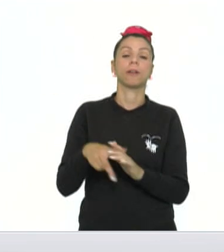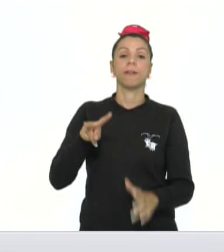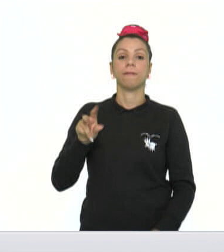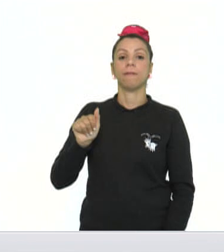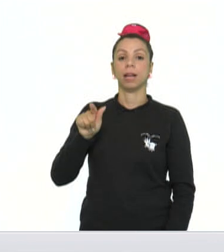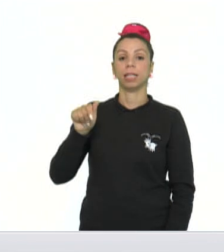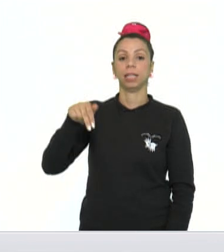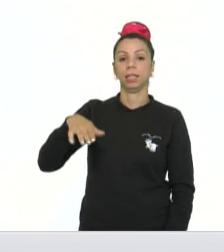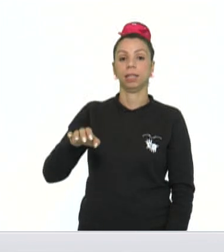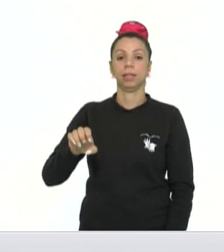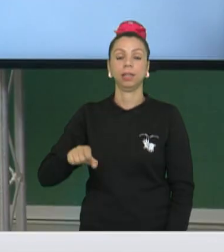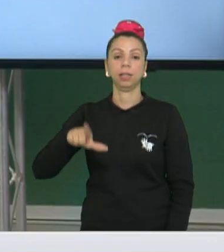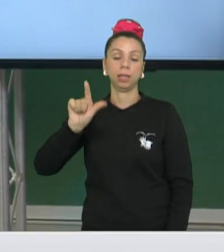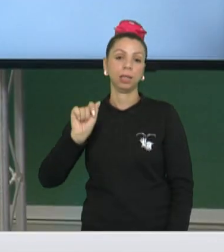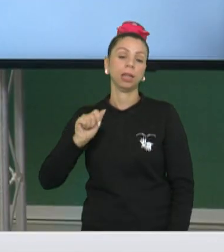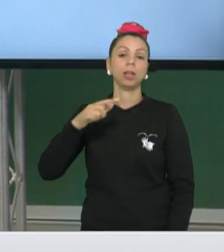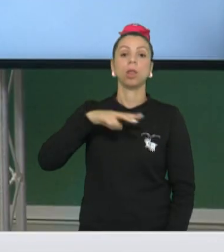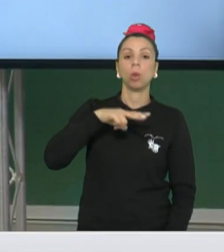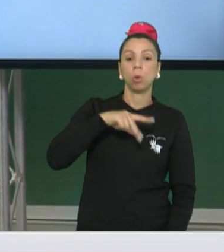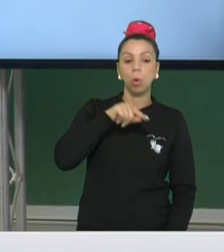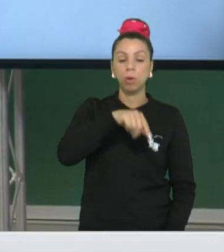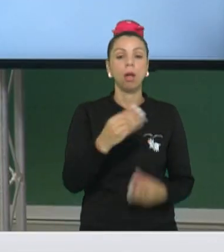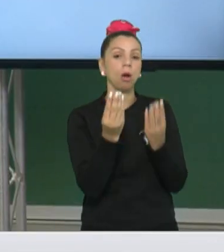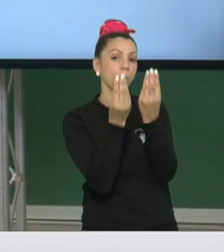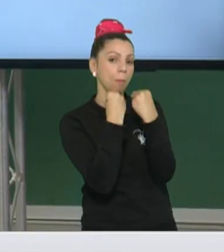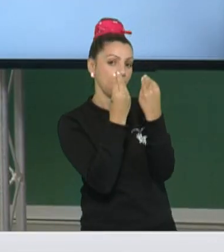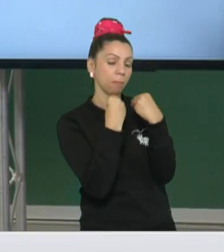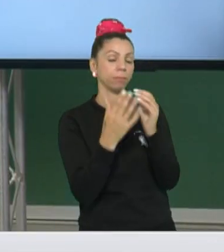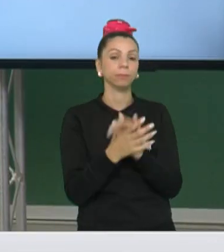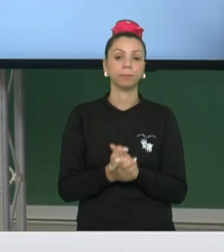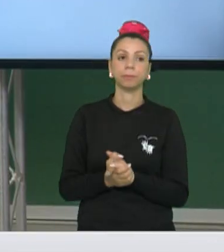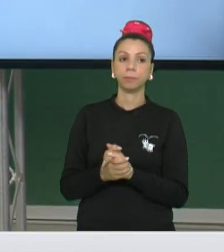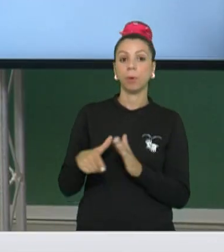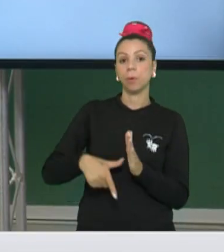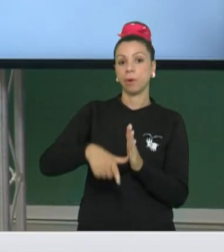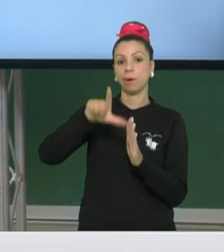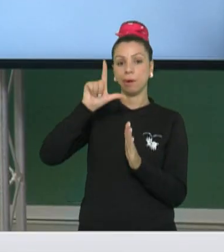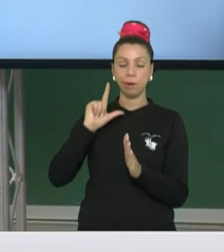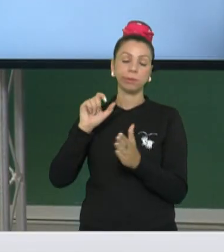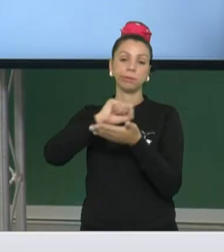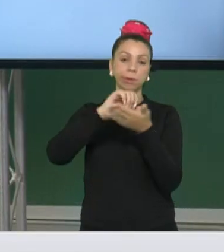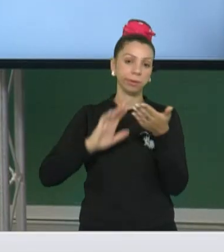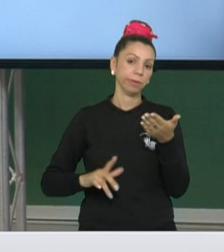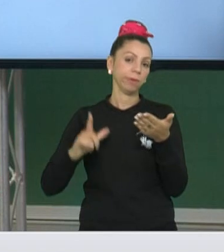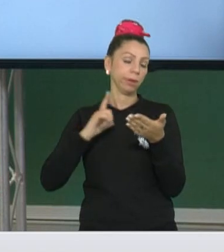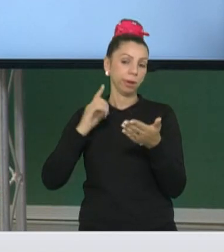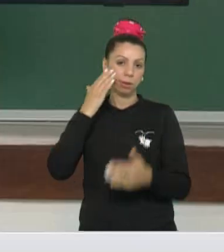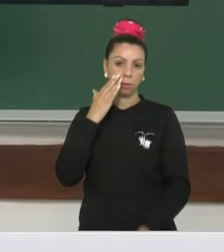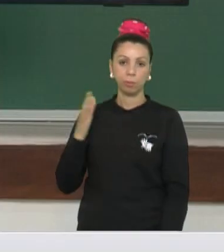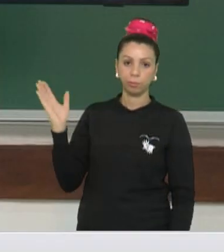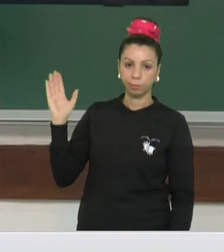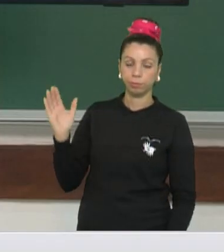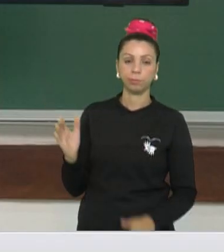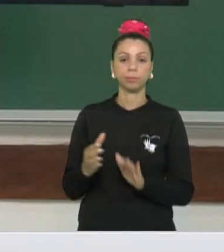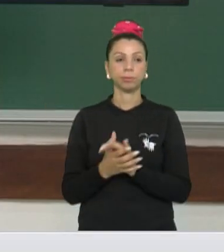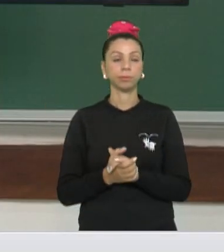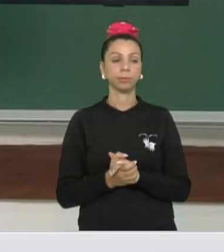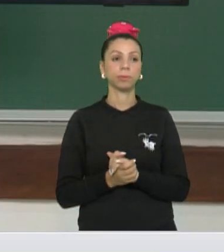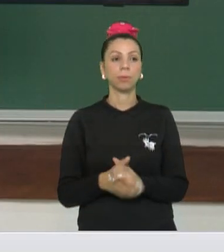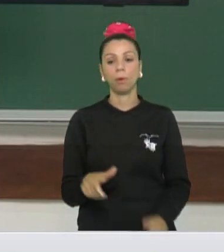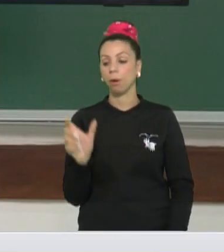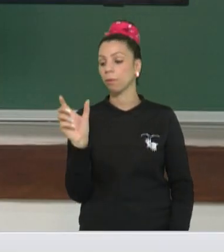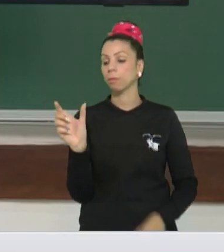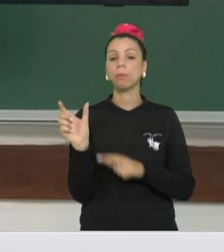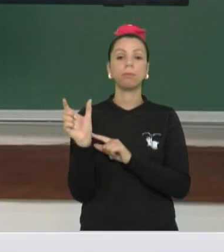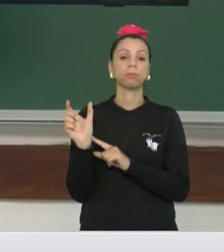hamburgueria. Antes dessa atividade, eu quero voltar no texto um pouquinho, pessoal. Olha aqui. Tem essa palavra